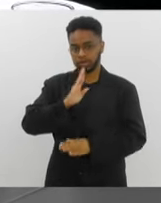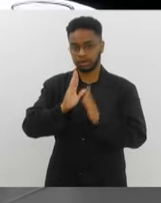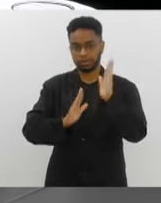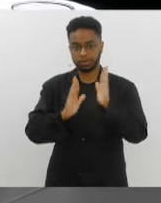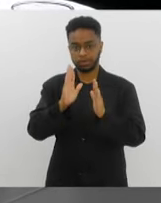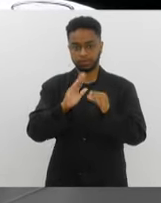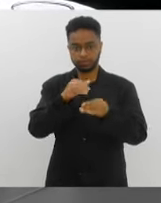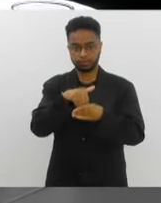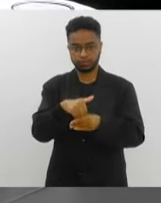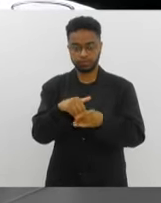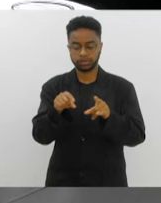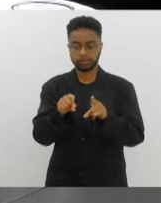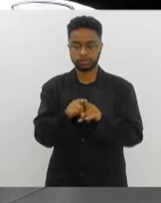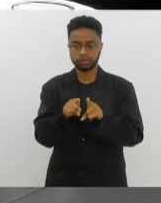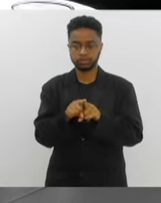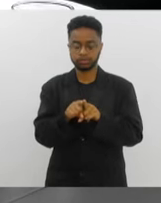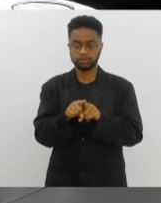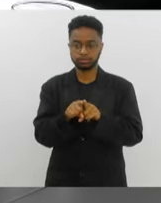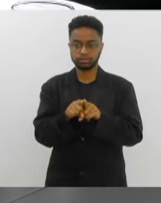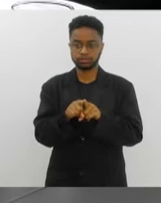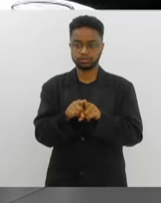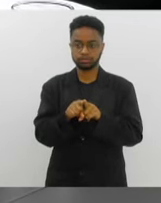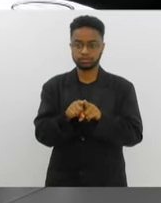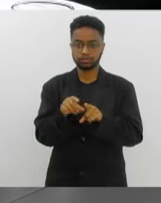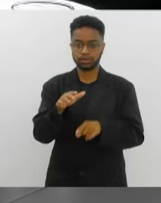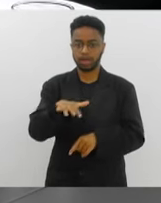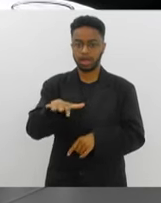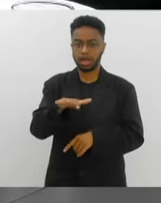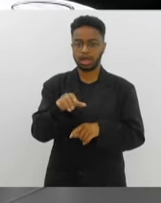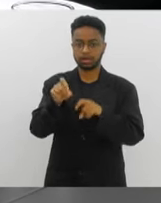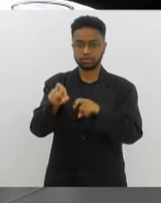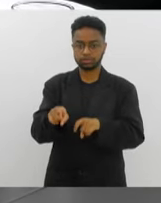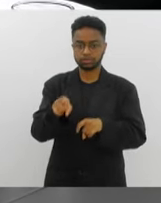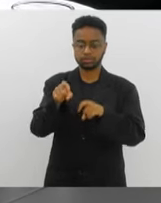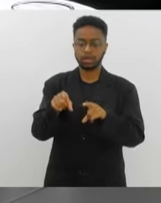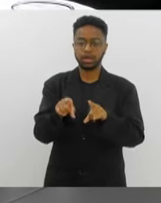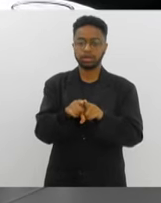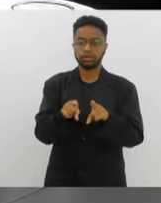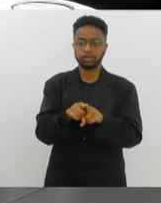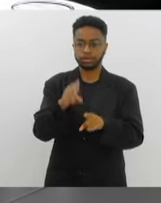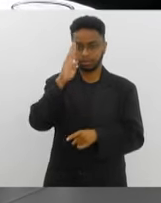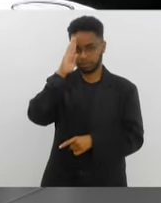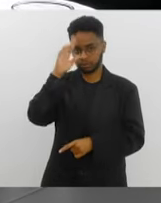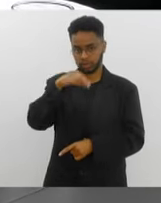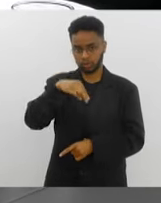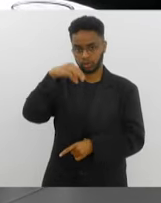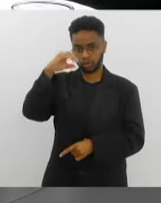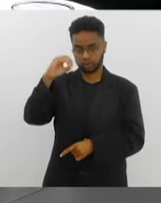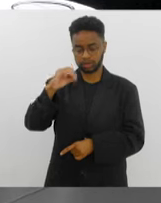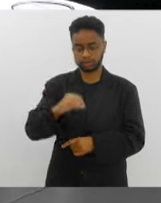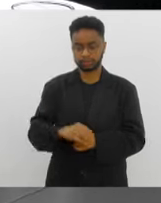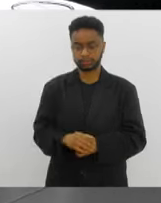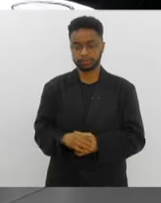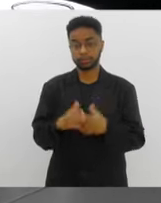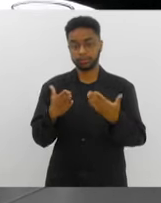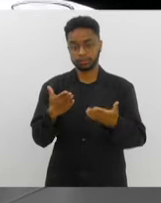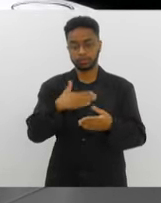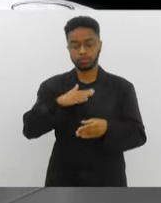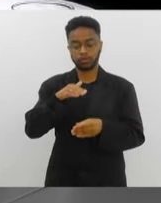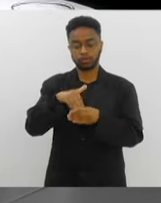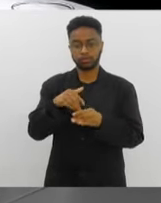de eleições, inclusive nas zonas rurais e principalmente no Nordeste. Então, o meu voto